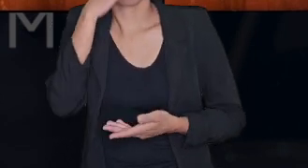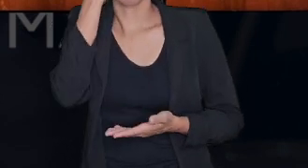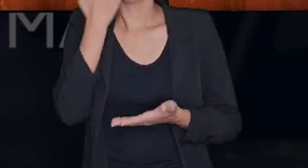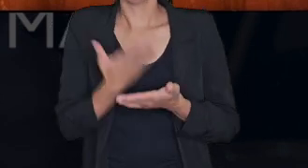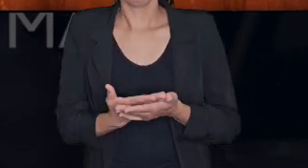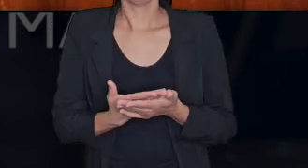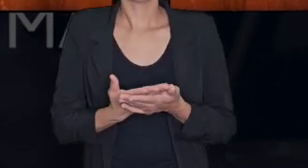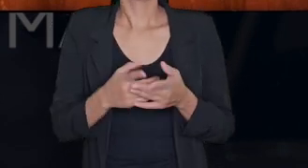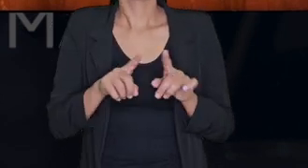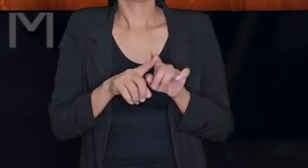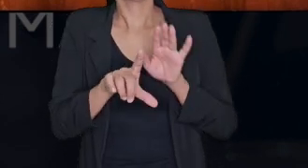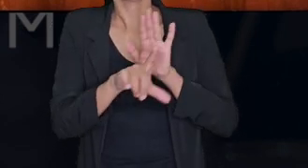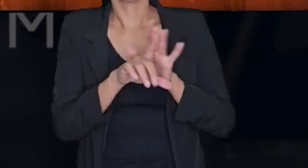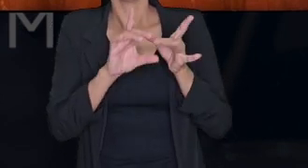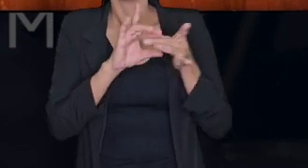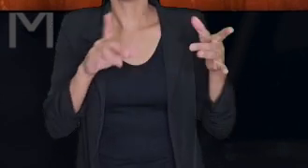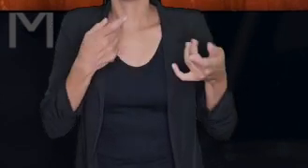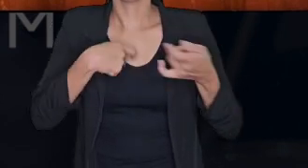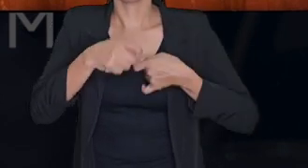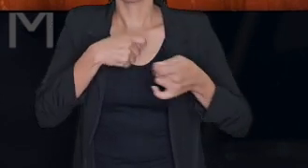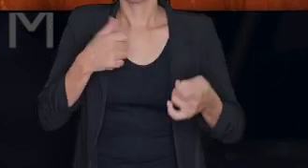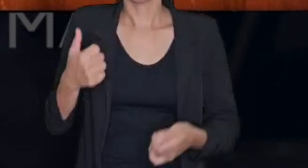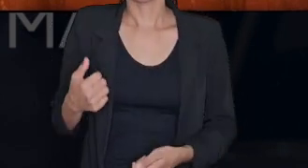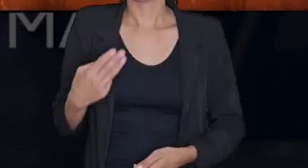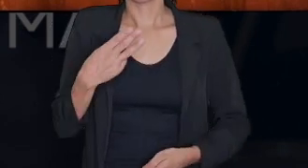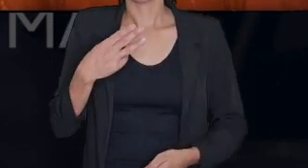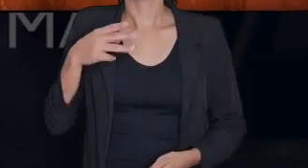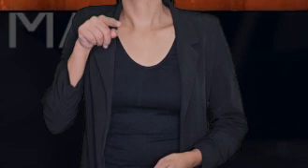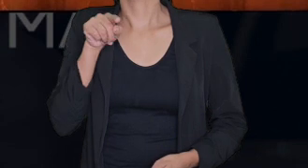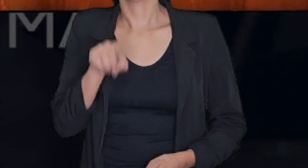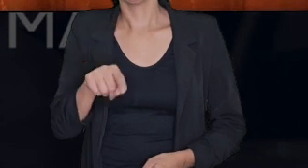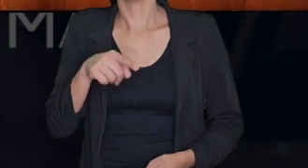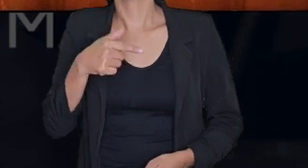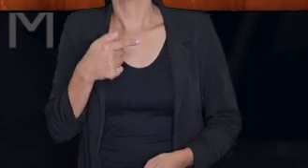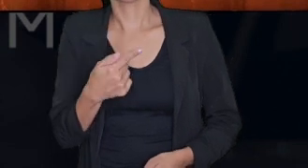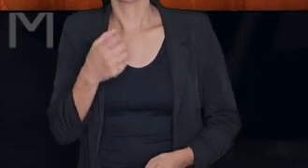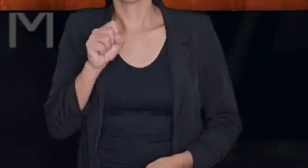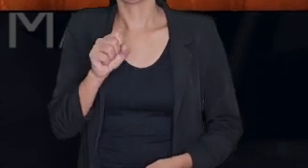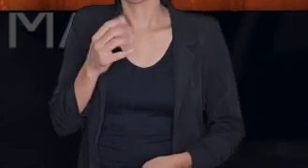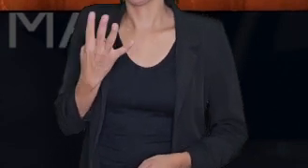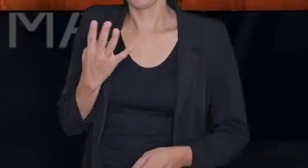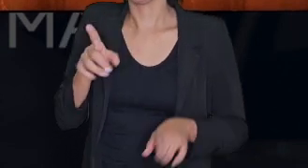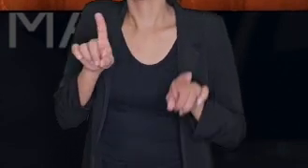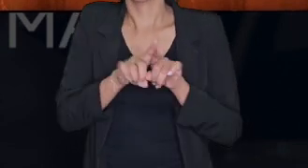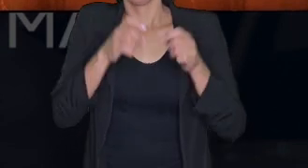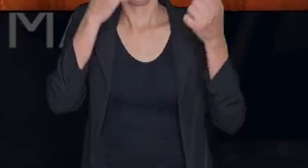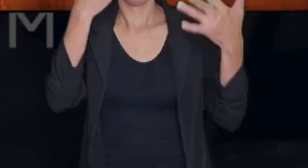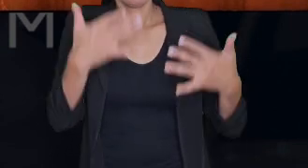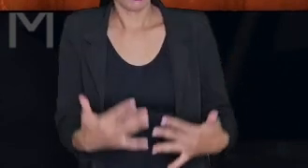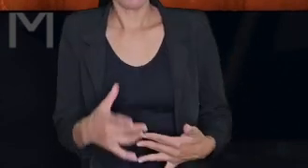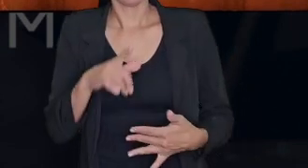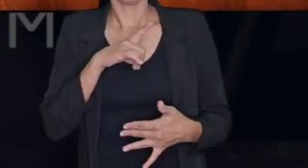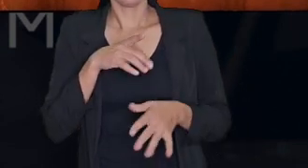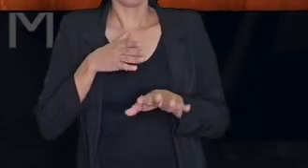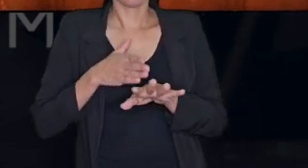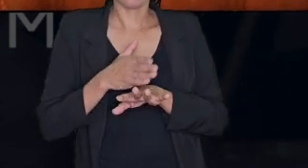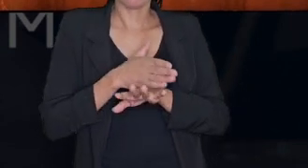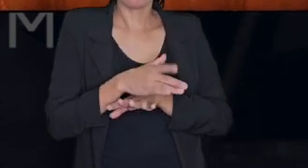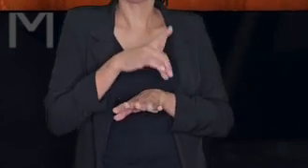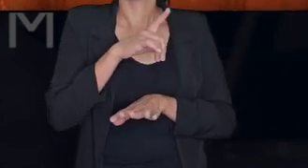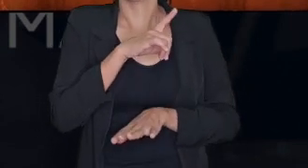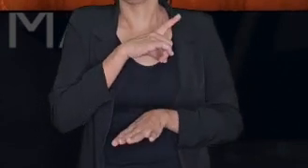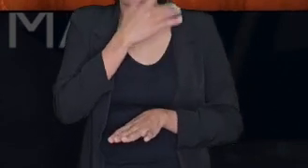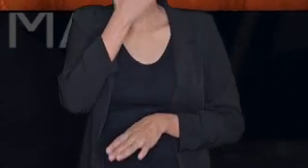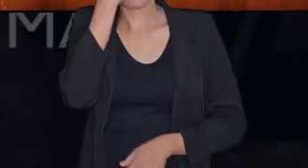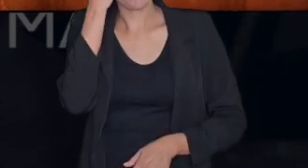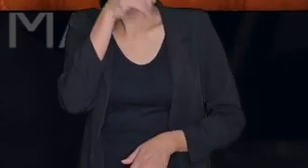é confiável, de que a manifestação dele é confiável. Não bastasse isso, temos a Lei da Liberdade Econômica, a Lei 13.784, que também